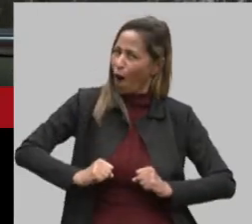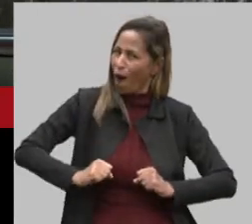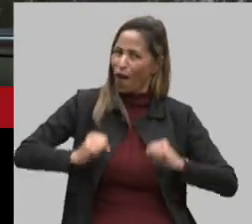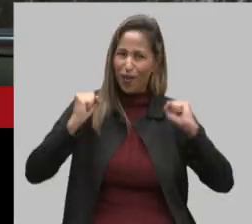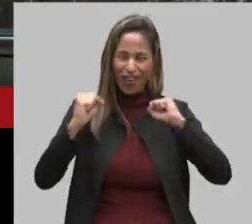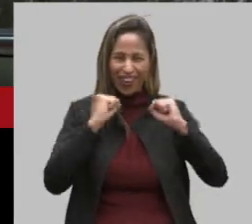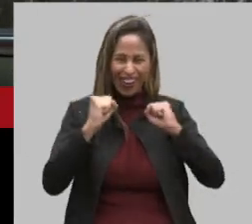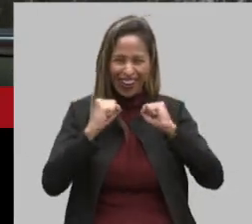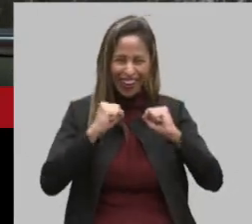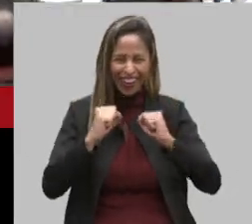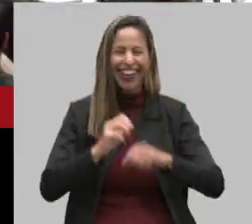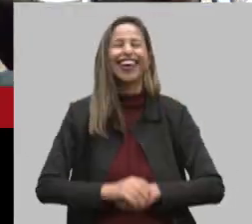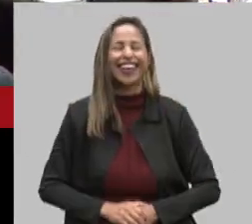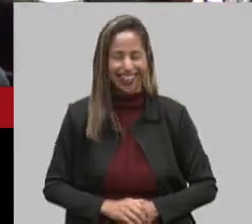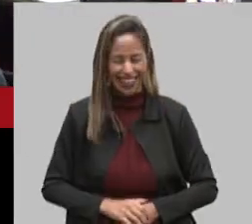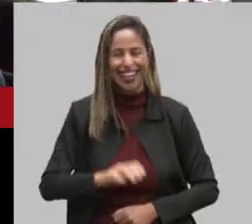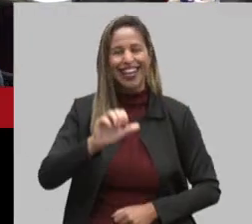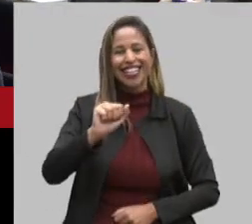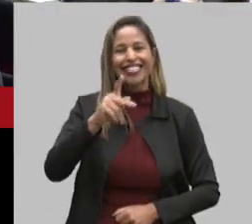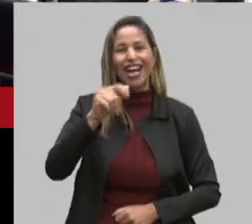Sabinópolis e